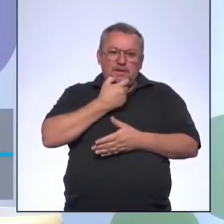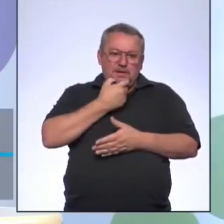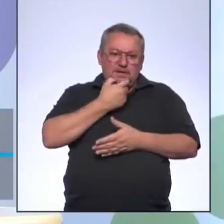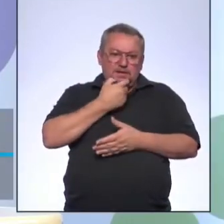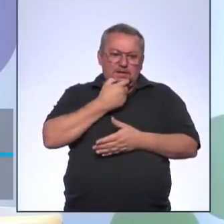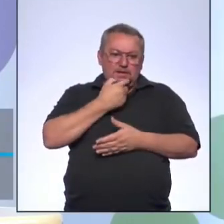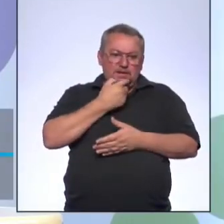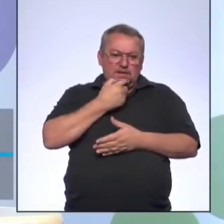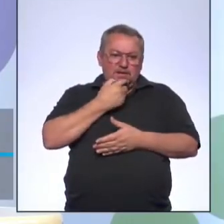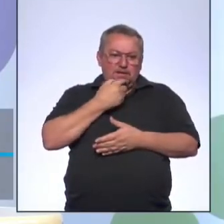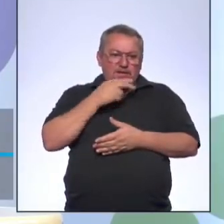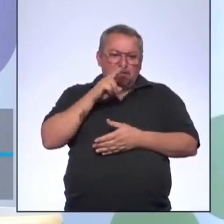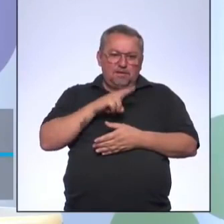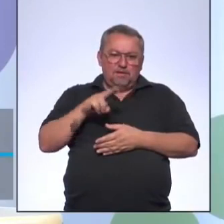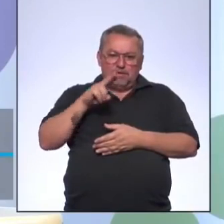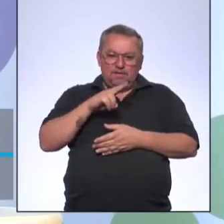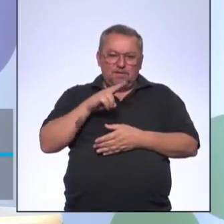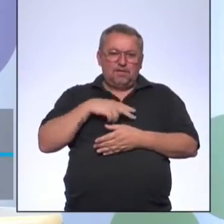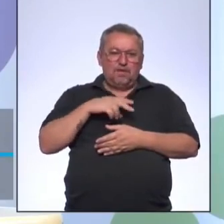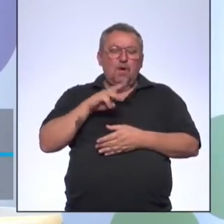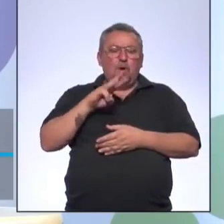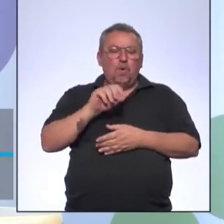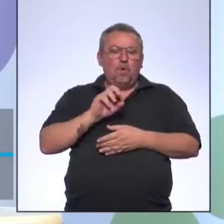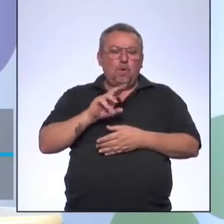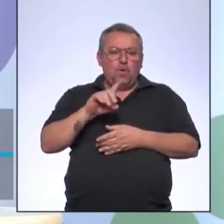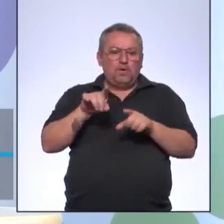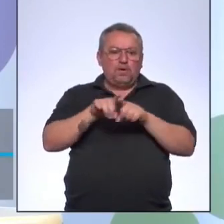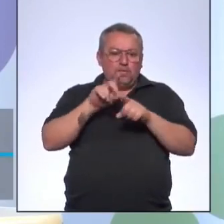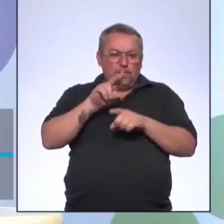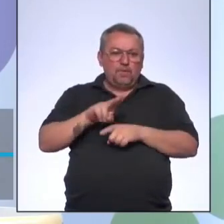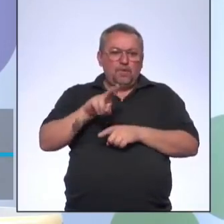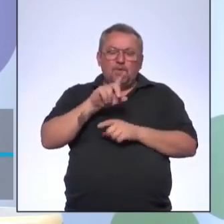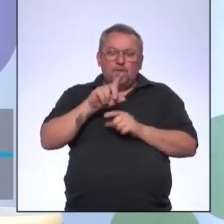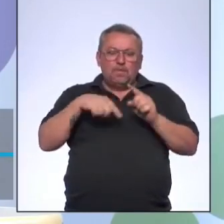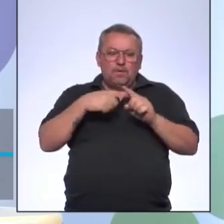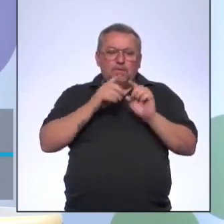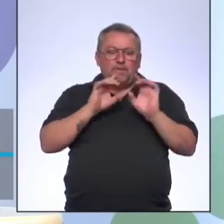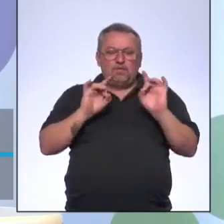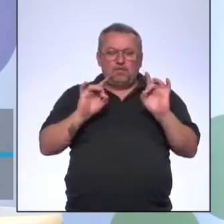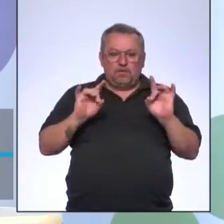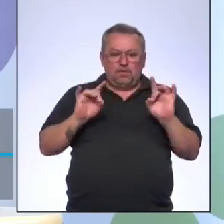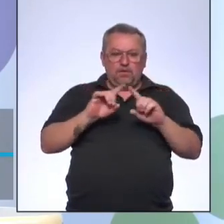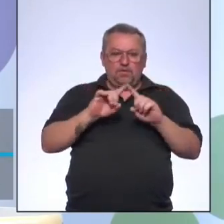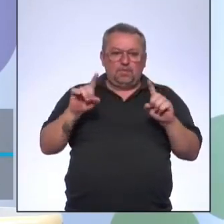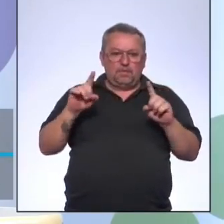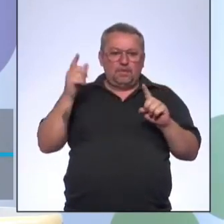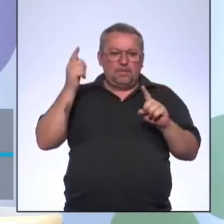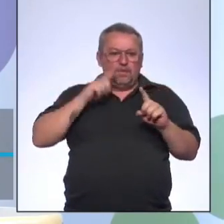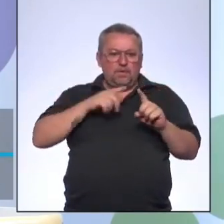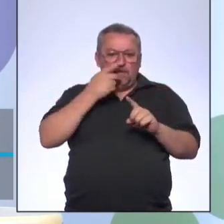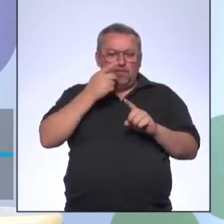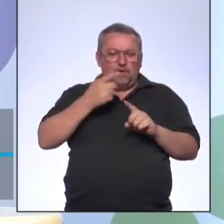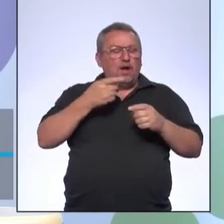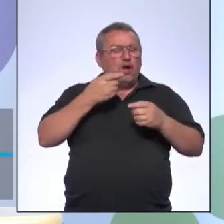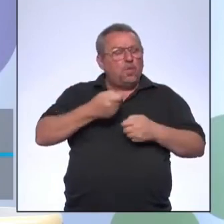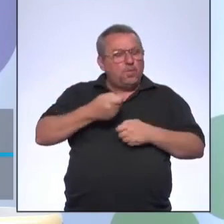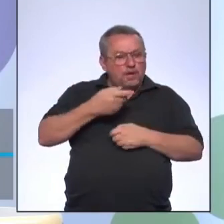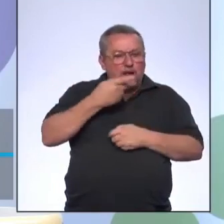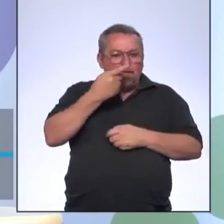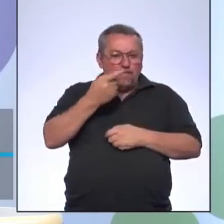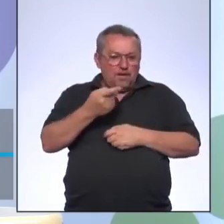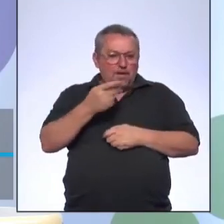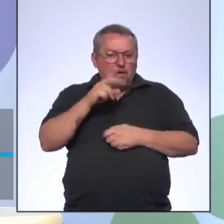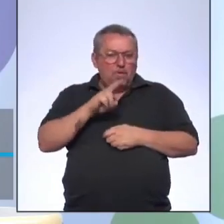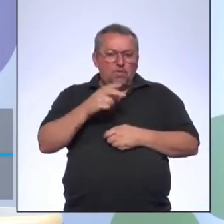Não precisa usar os F-words também, né? A gente usa um vocabulário mais buscado. Podem, se você quer falar, cumprimentar,